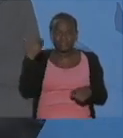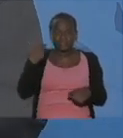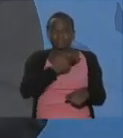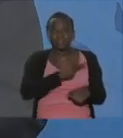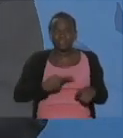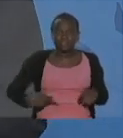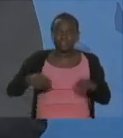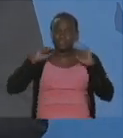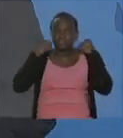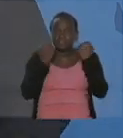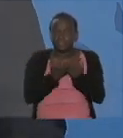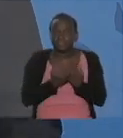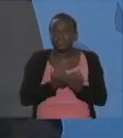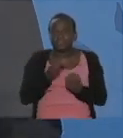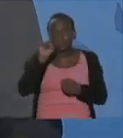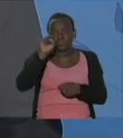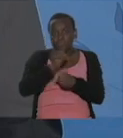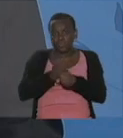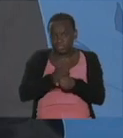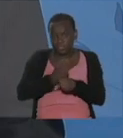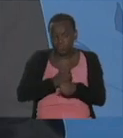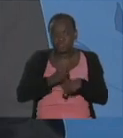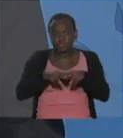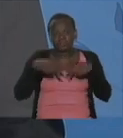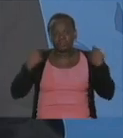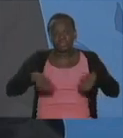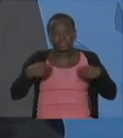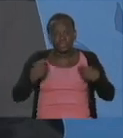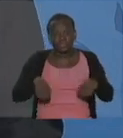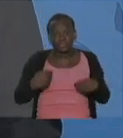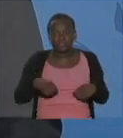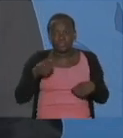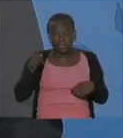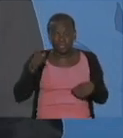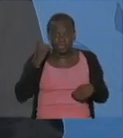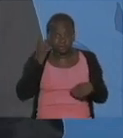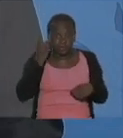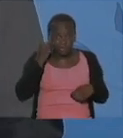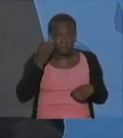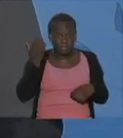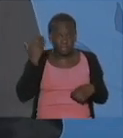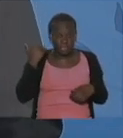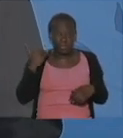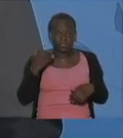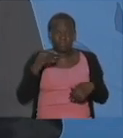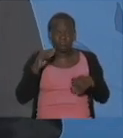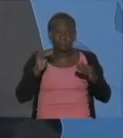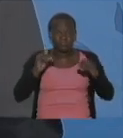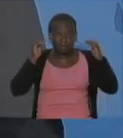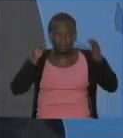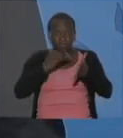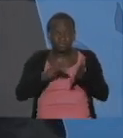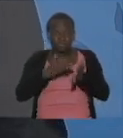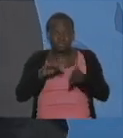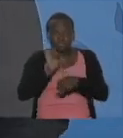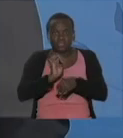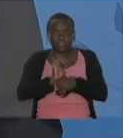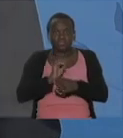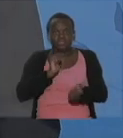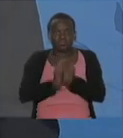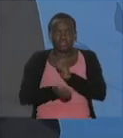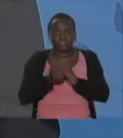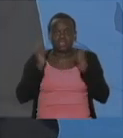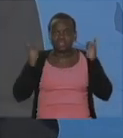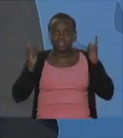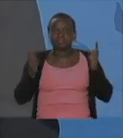inclusive administrador do estádio por 8 anos dada a necessidade ele Chiquinho deputado na época superintendente secretário Estadual